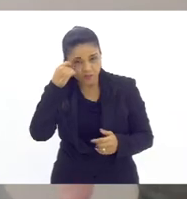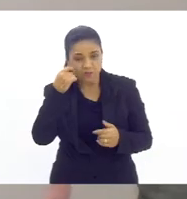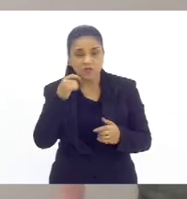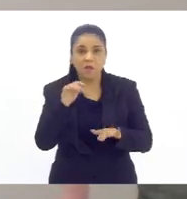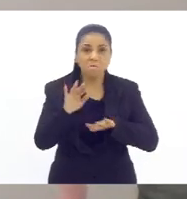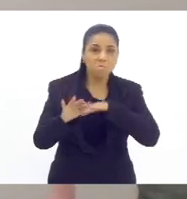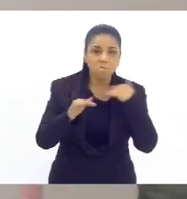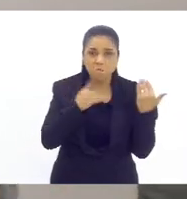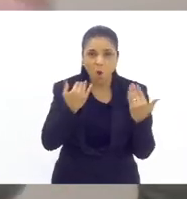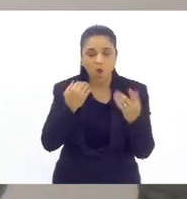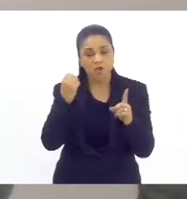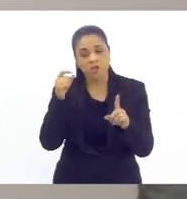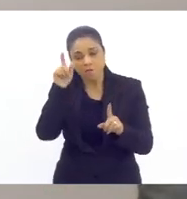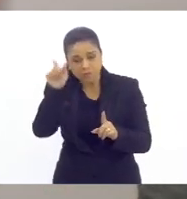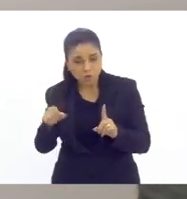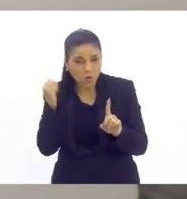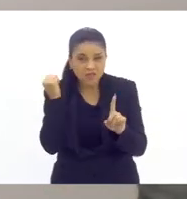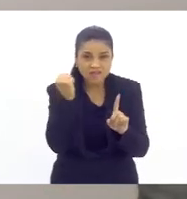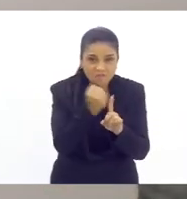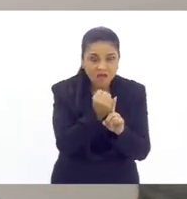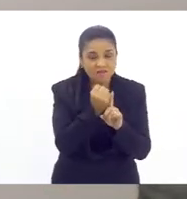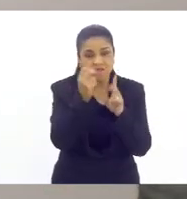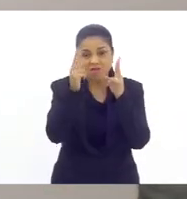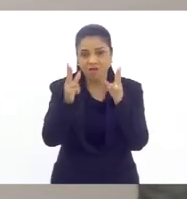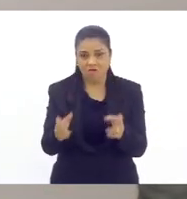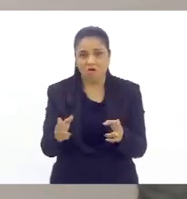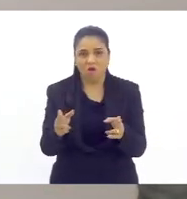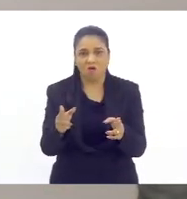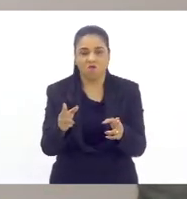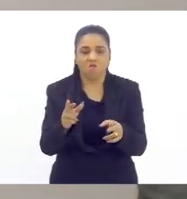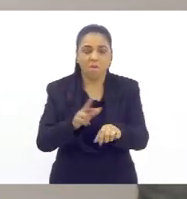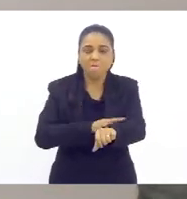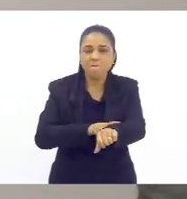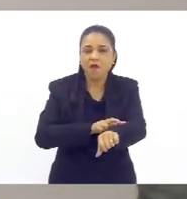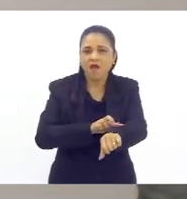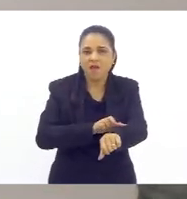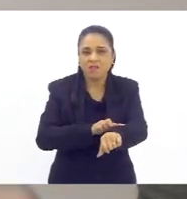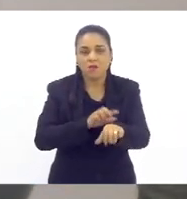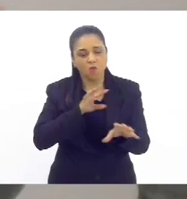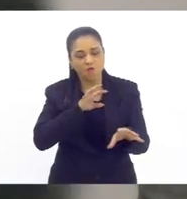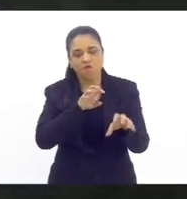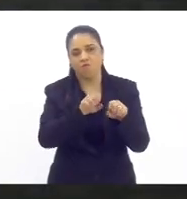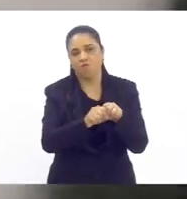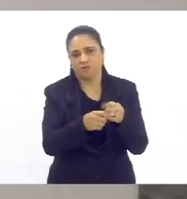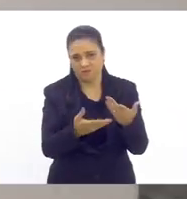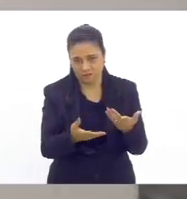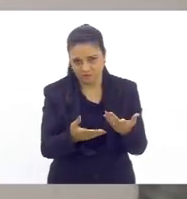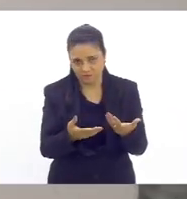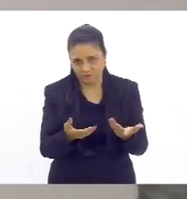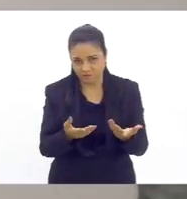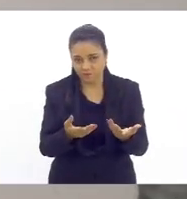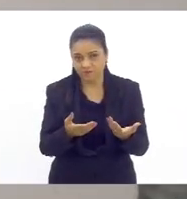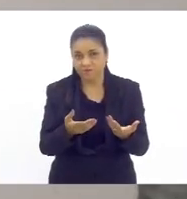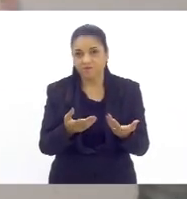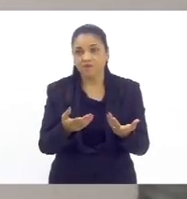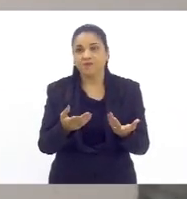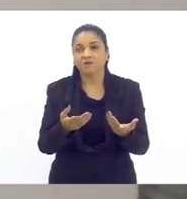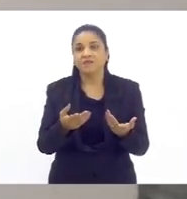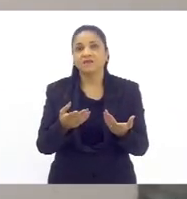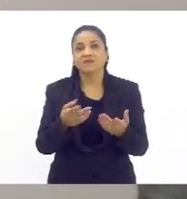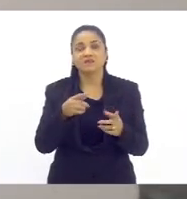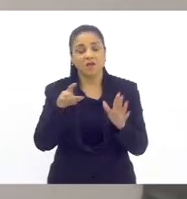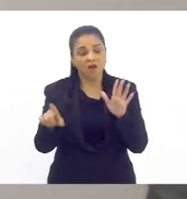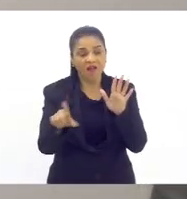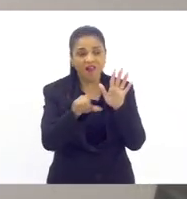social a mesma coisa de pele geralmente o mesmo nível de educação formal então é uma lei que é feita para atacar